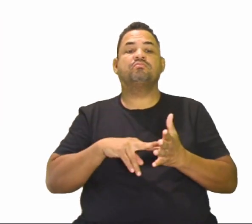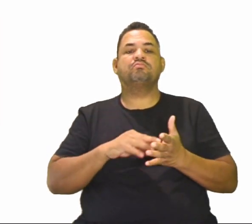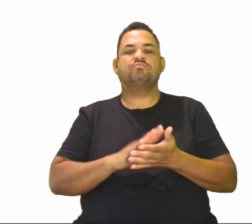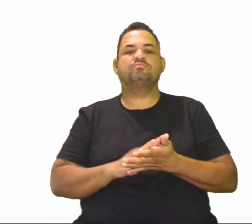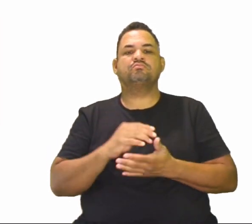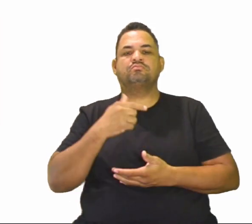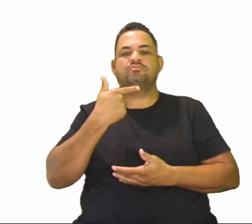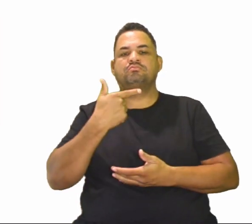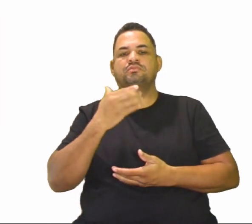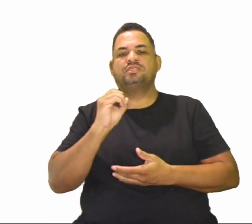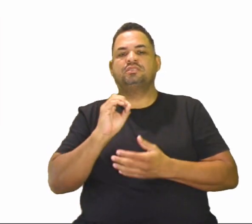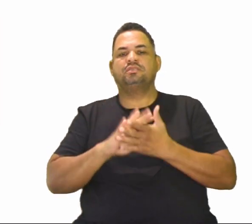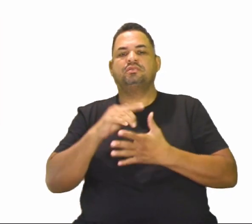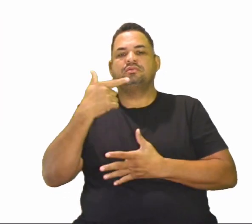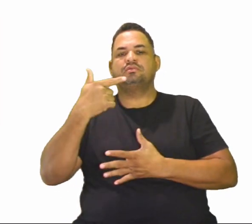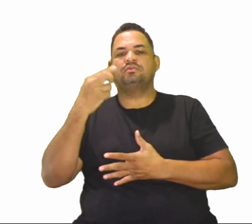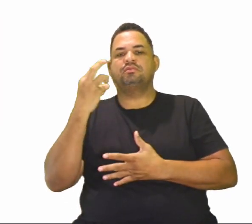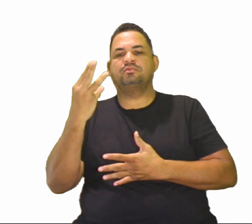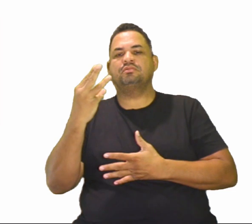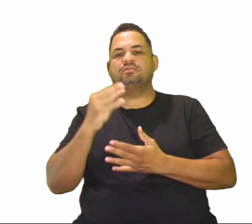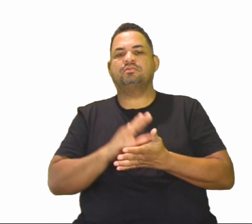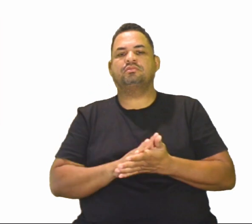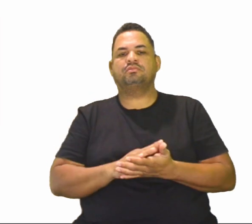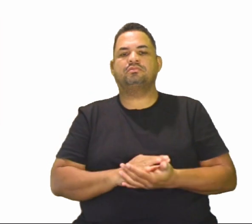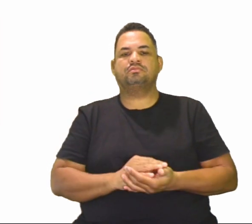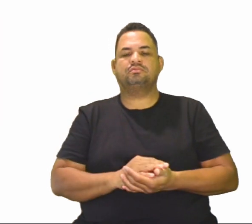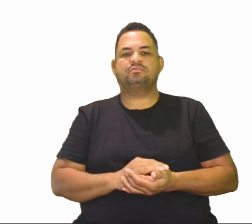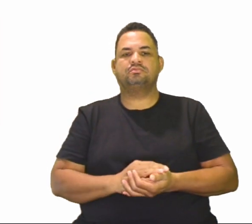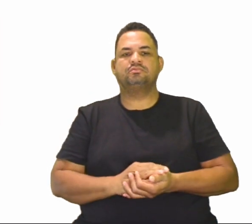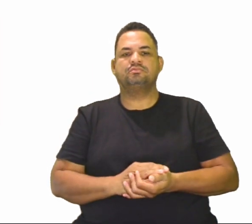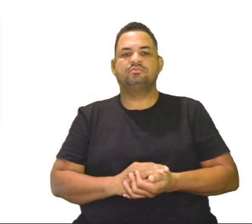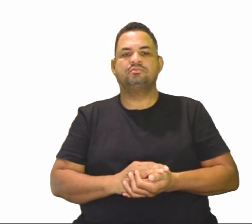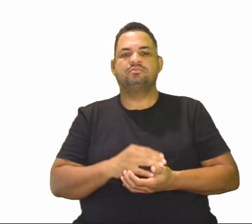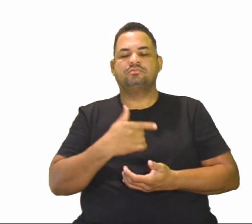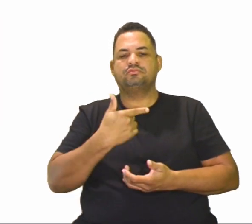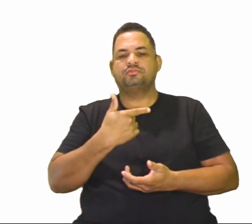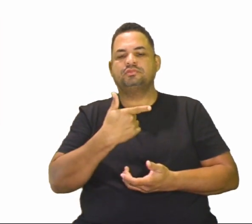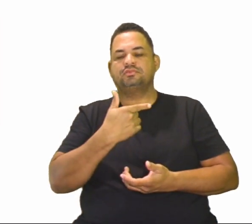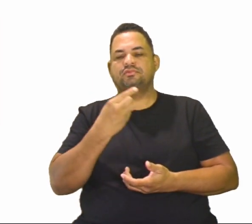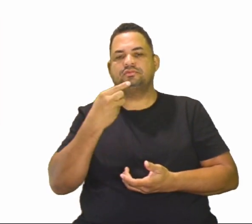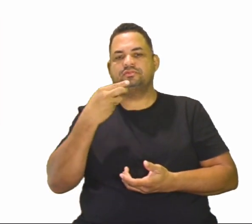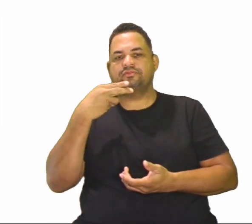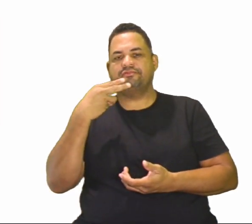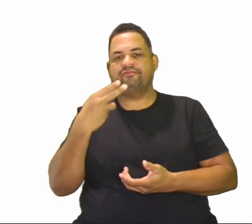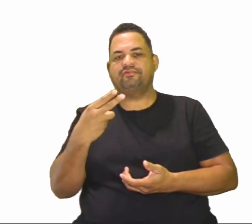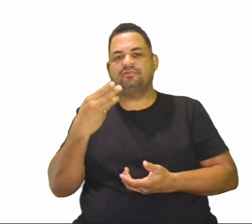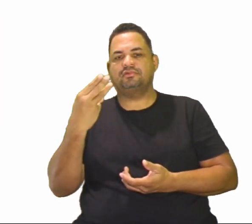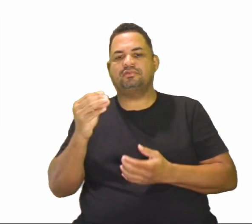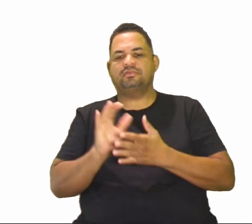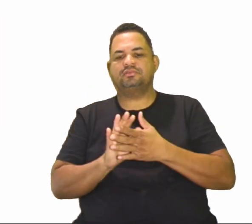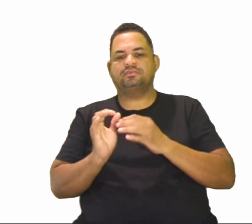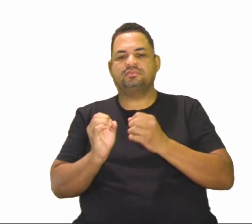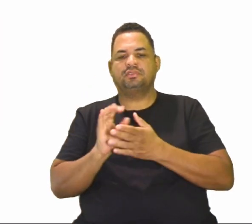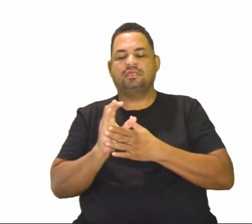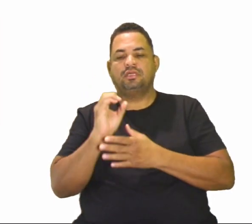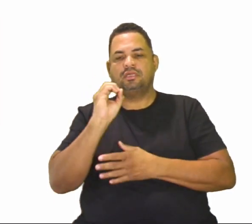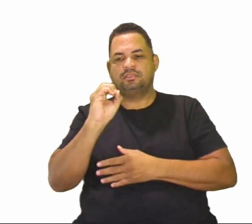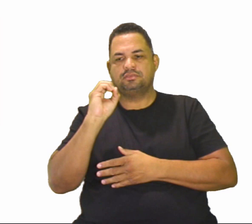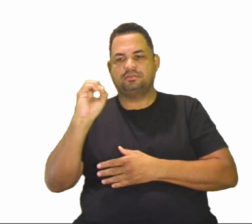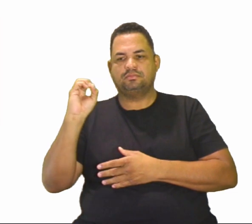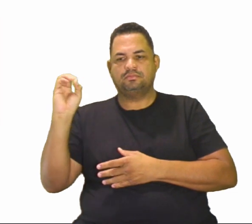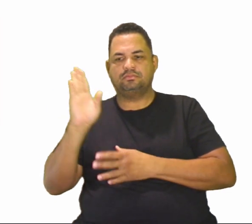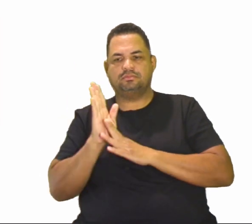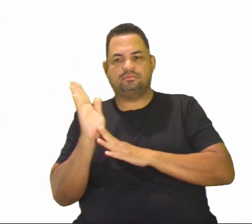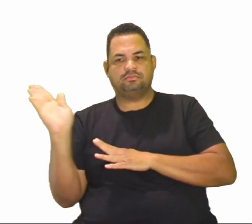a 23? 1 e 23 zeros à direita. Então, é um número relativamente